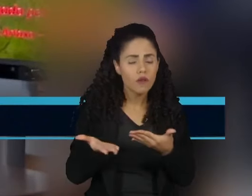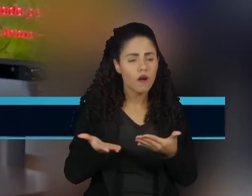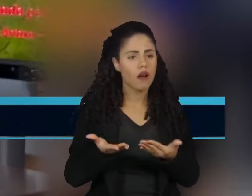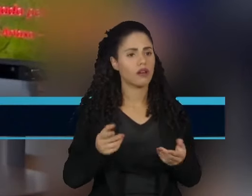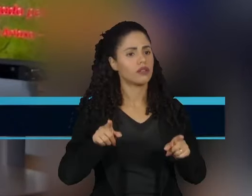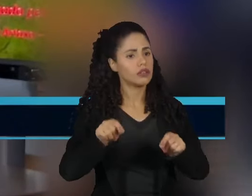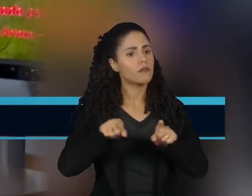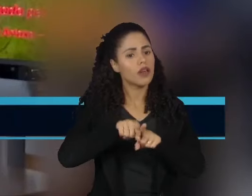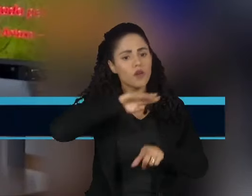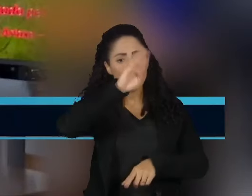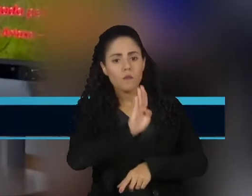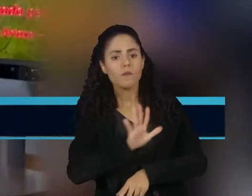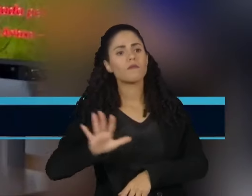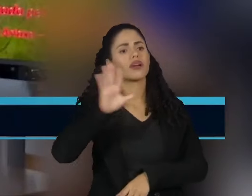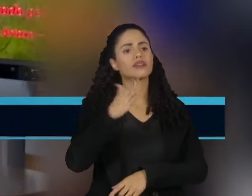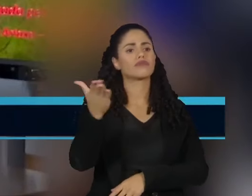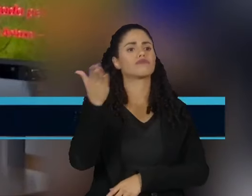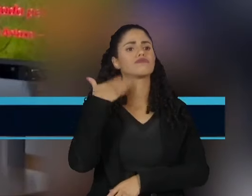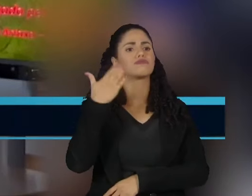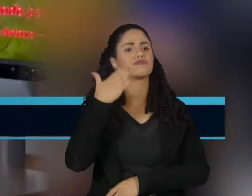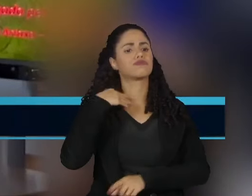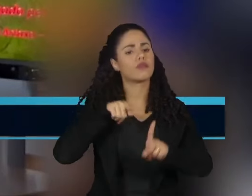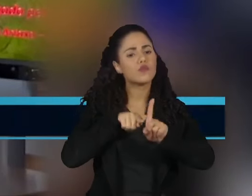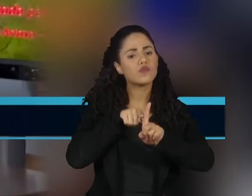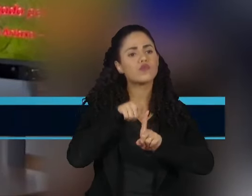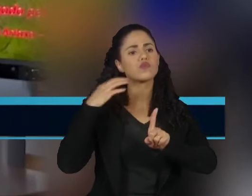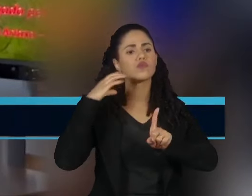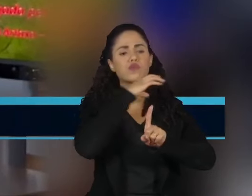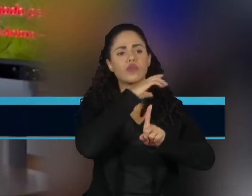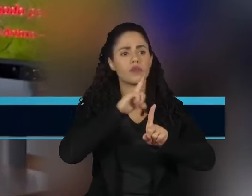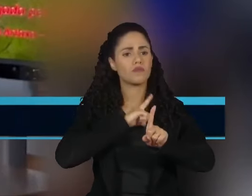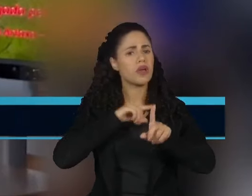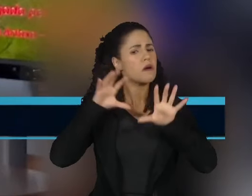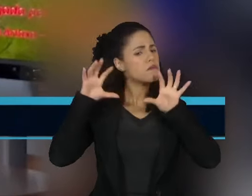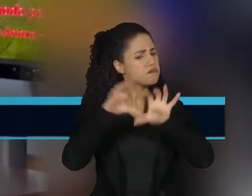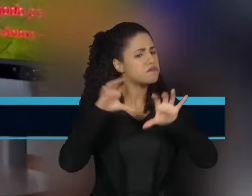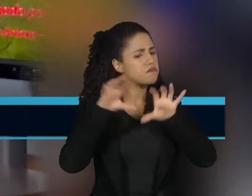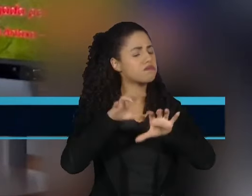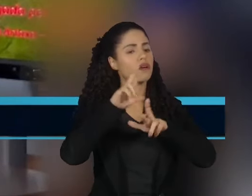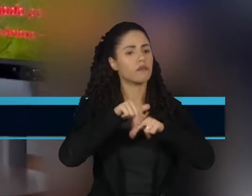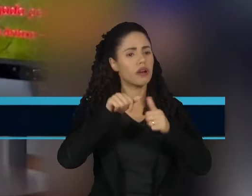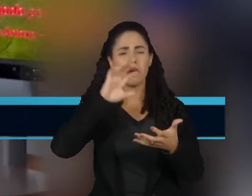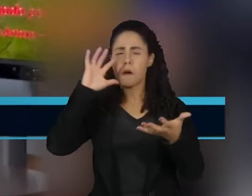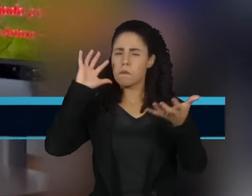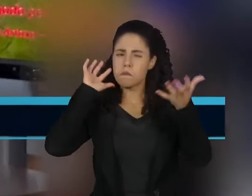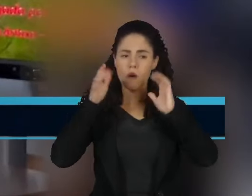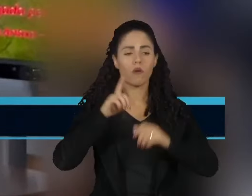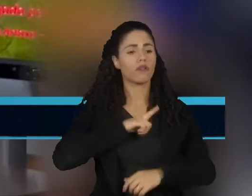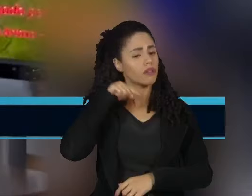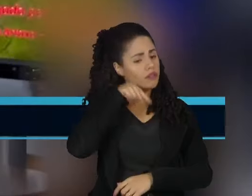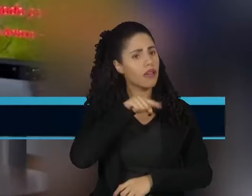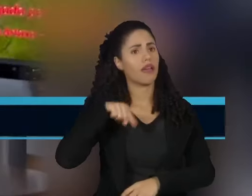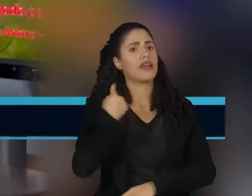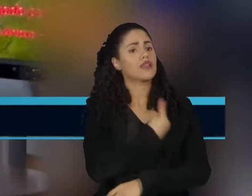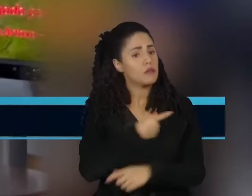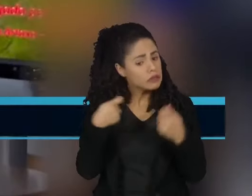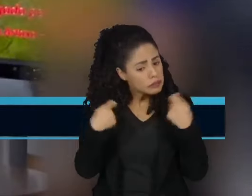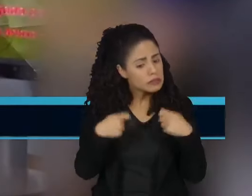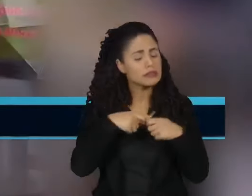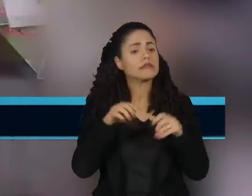localização tropical, é um dos países que vão mais ser afetados pelas mudanças climáticas e a gente tem